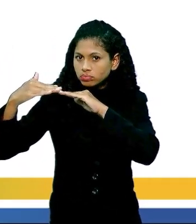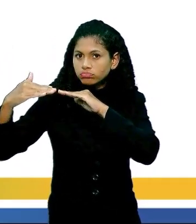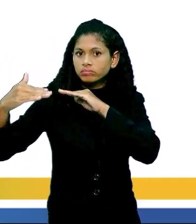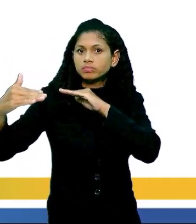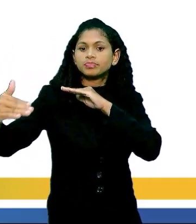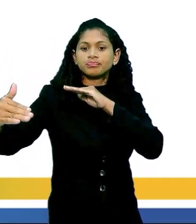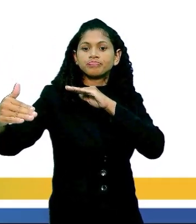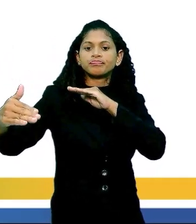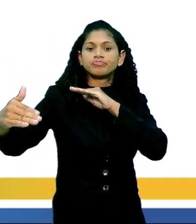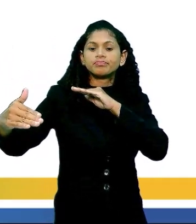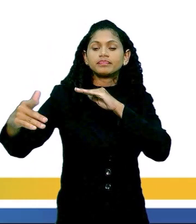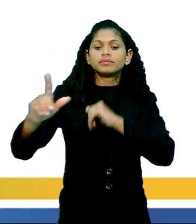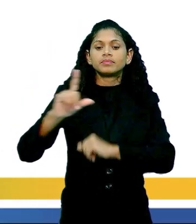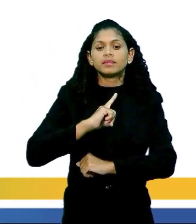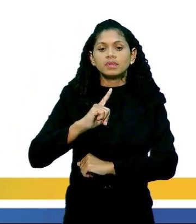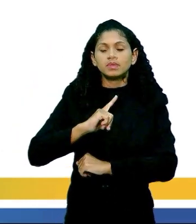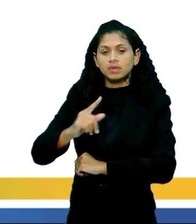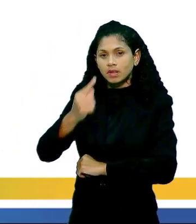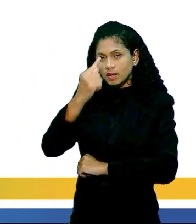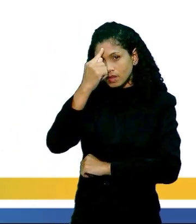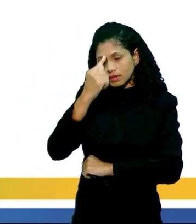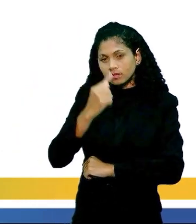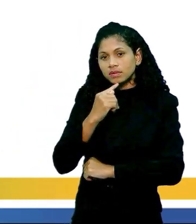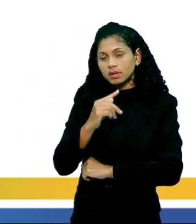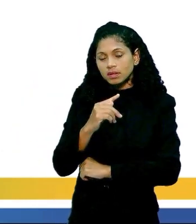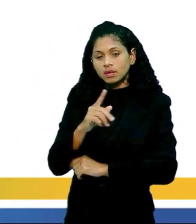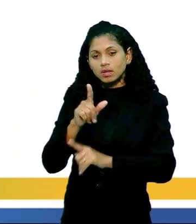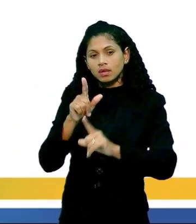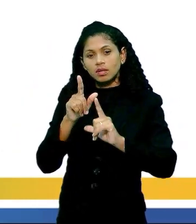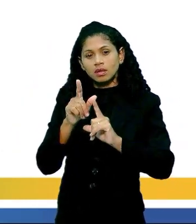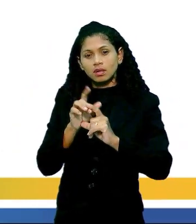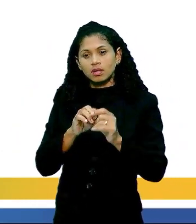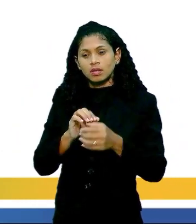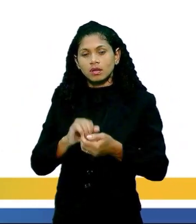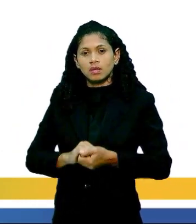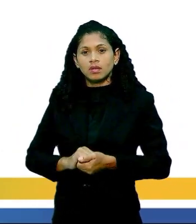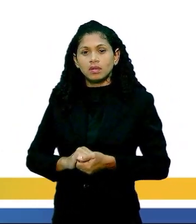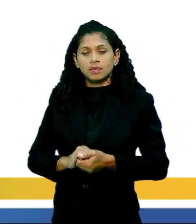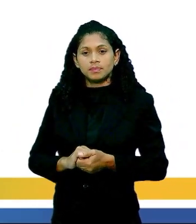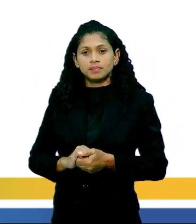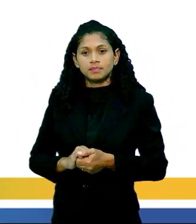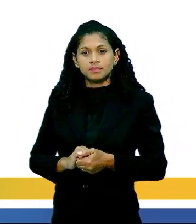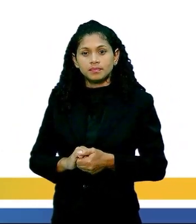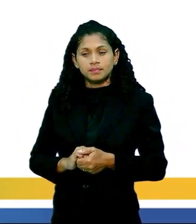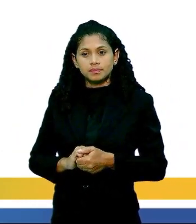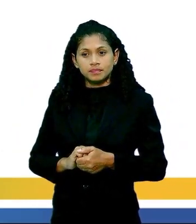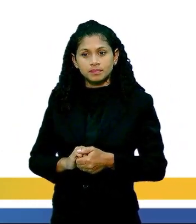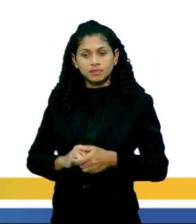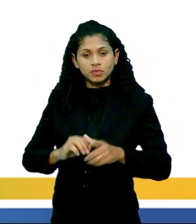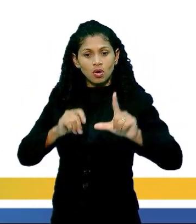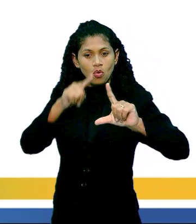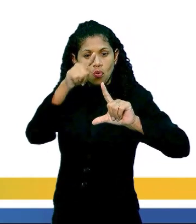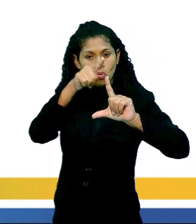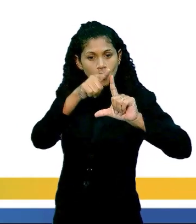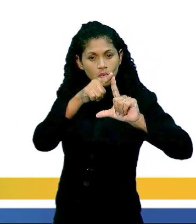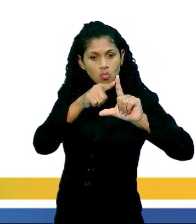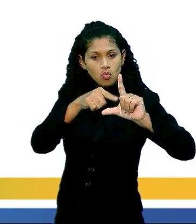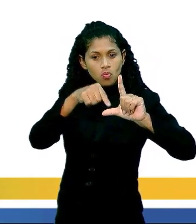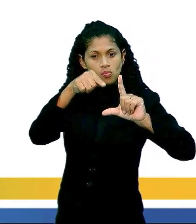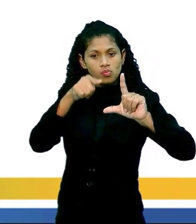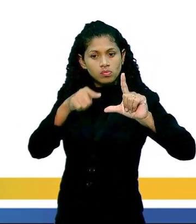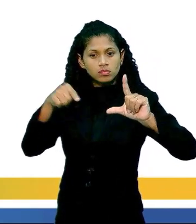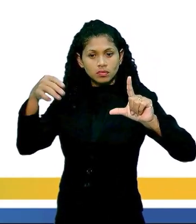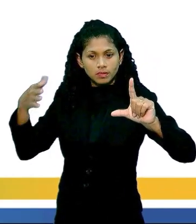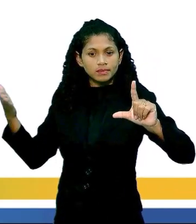é aquele gráfico do slide anterior, mas eu quero que vocês se atentem a isso